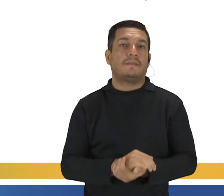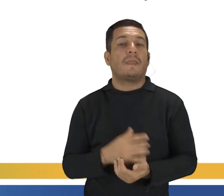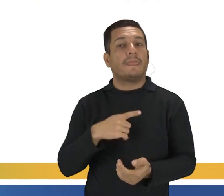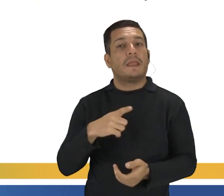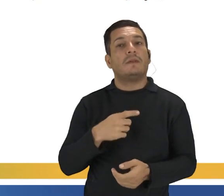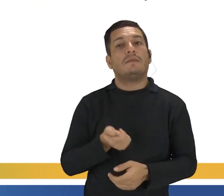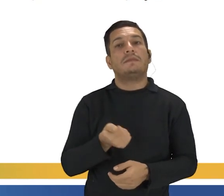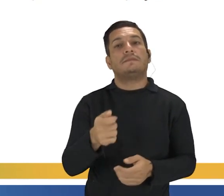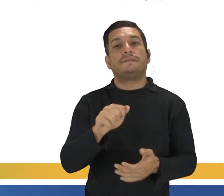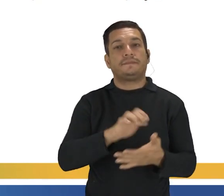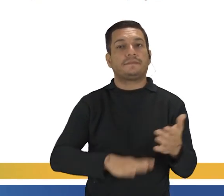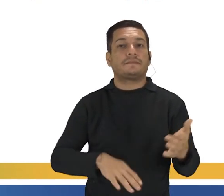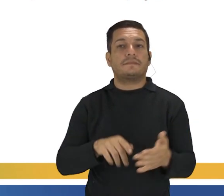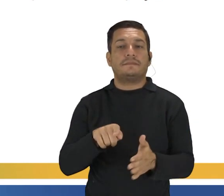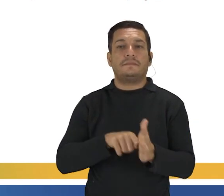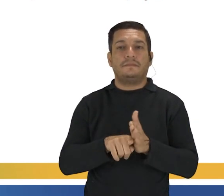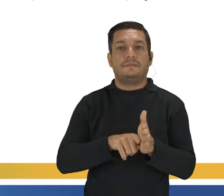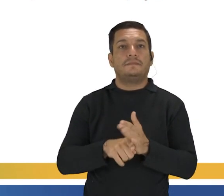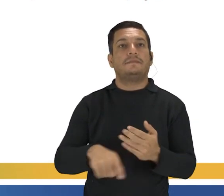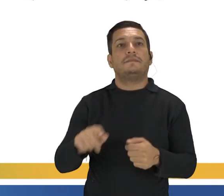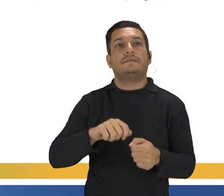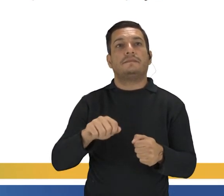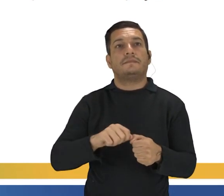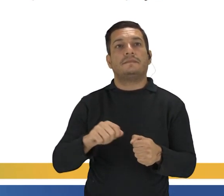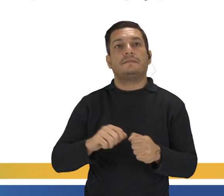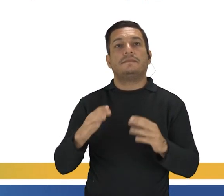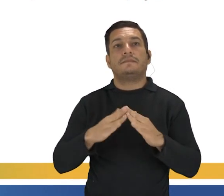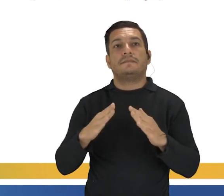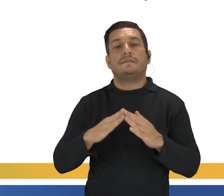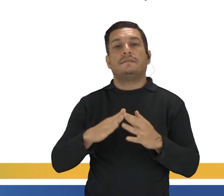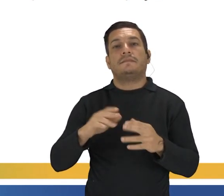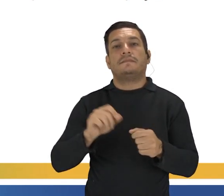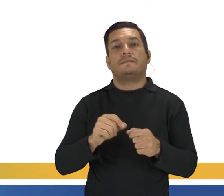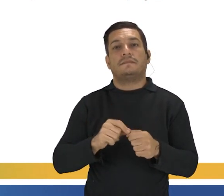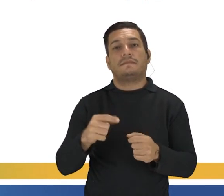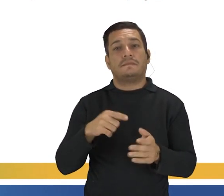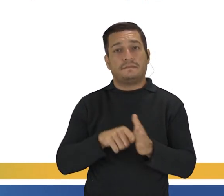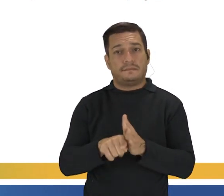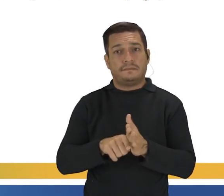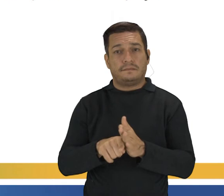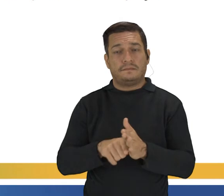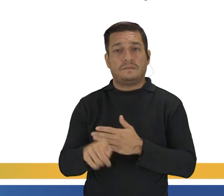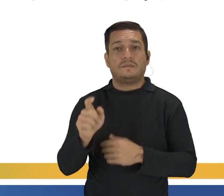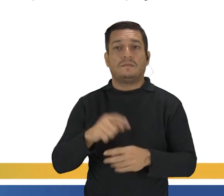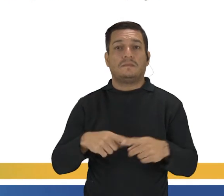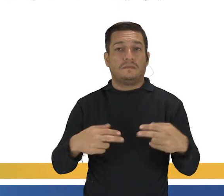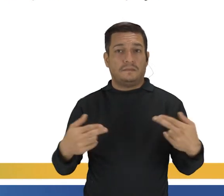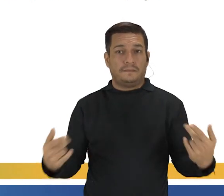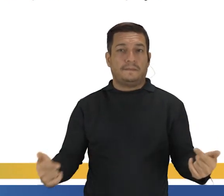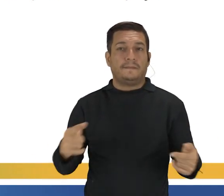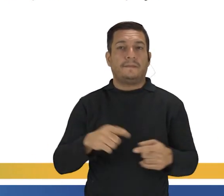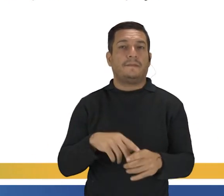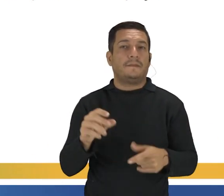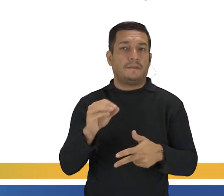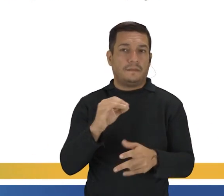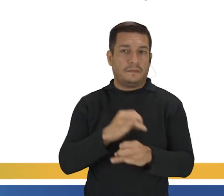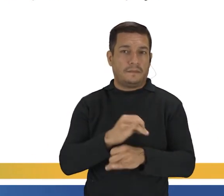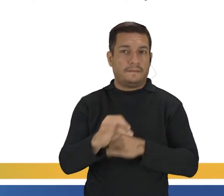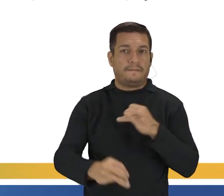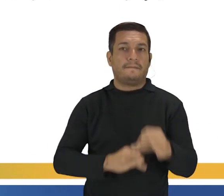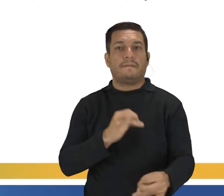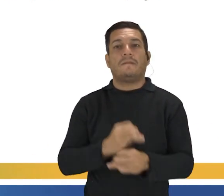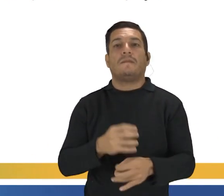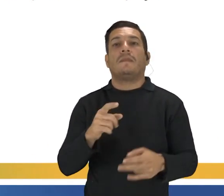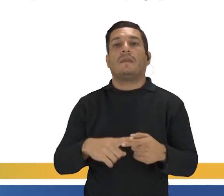deixo uma atividade de pesquisa para você fazer aí em casa, realizando as suas pesquisas no seu material, na